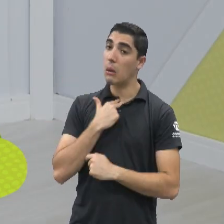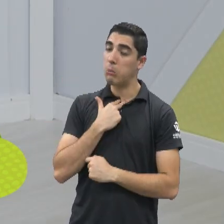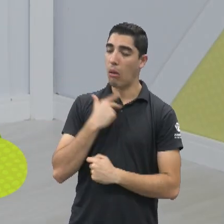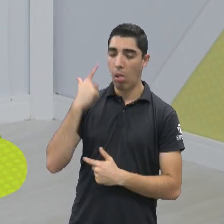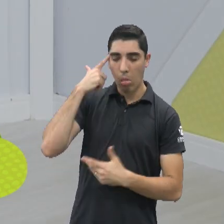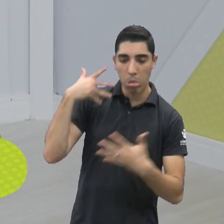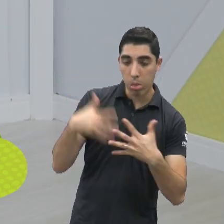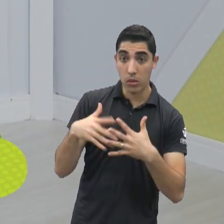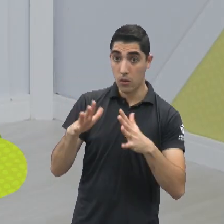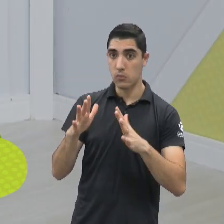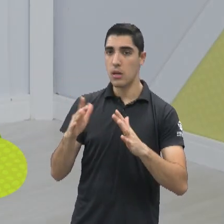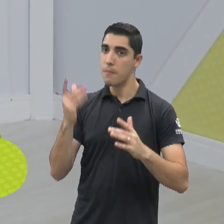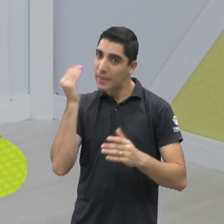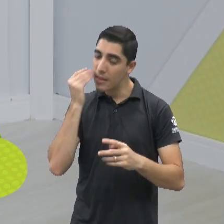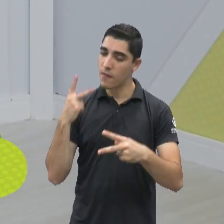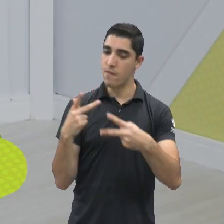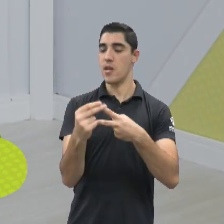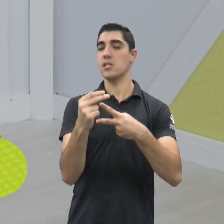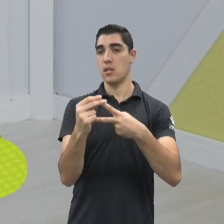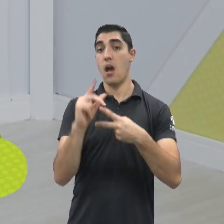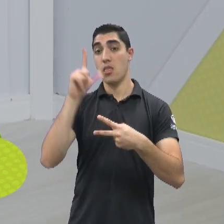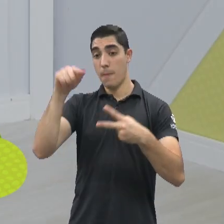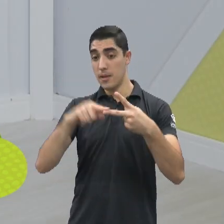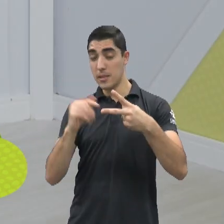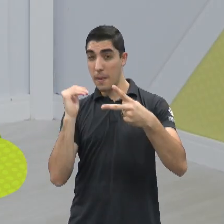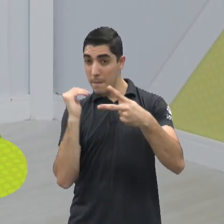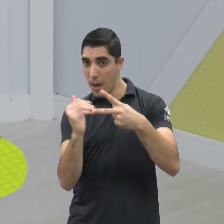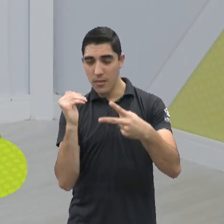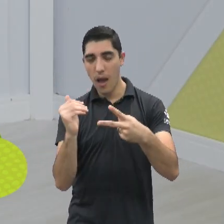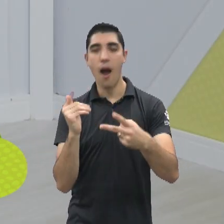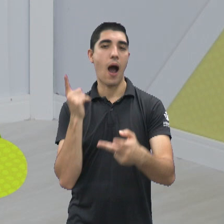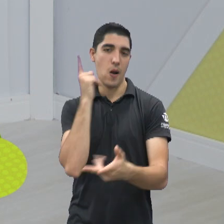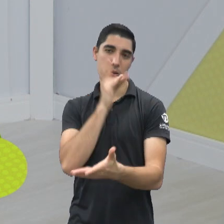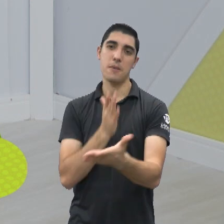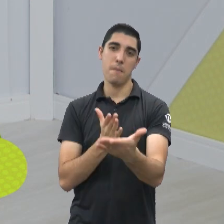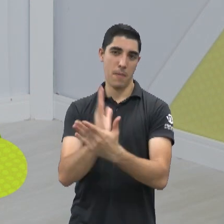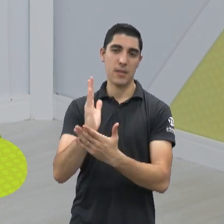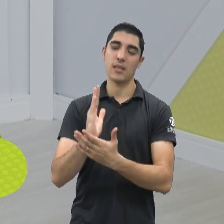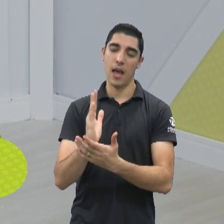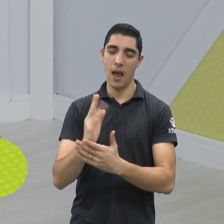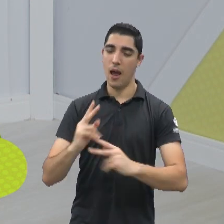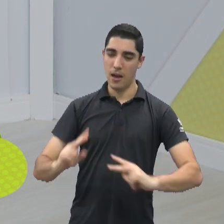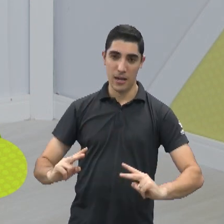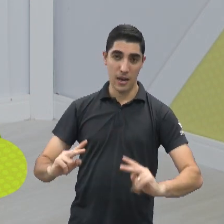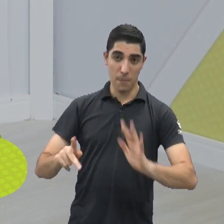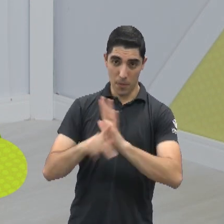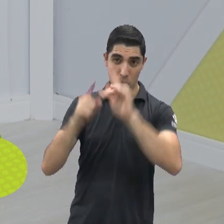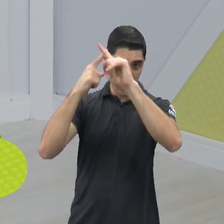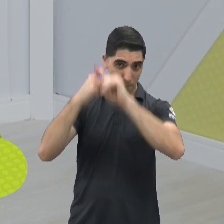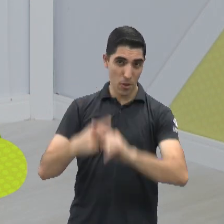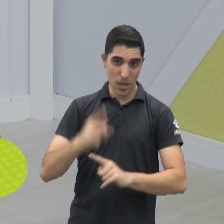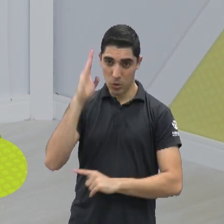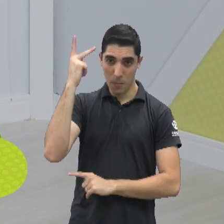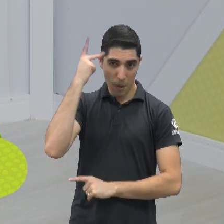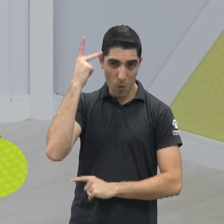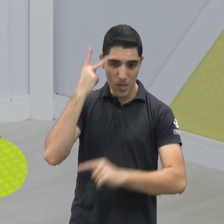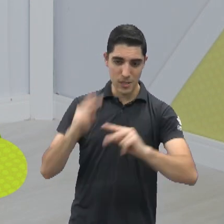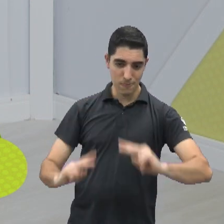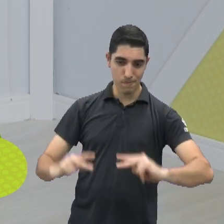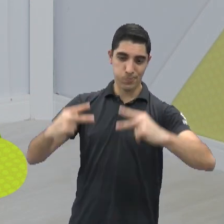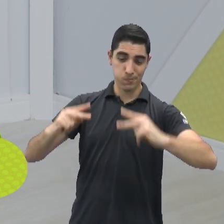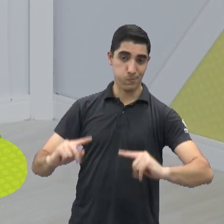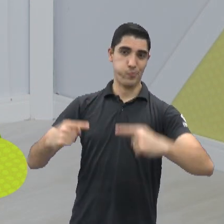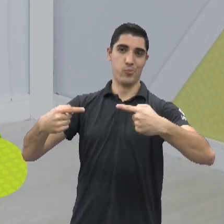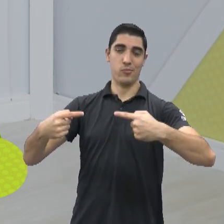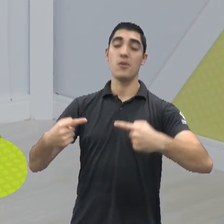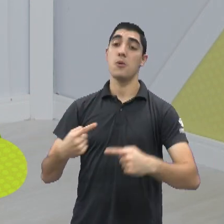aí sim levar a vantagem do empate para Santo André e classificar, como o Paulo disse, já tentar beliscar esse caneco aí, já que a